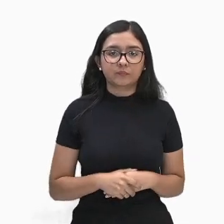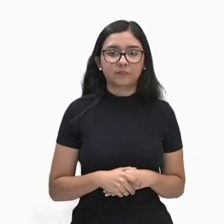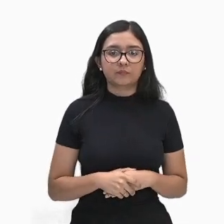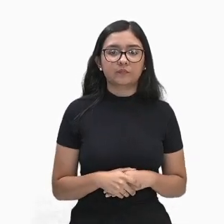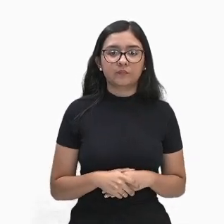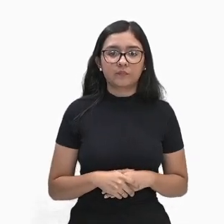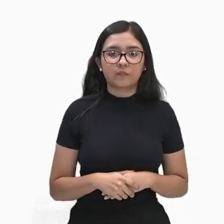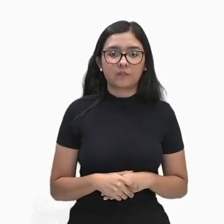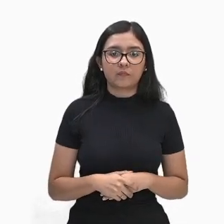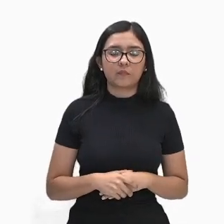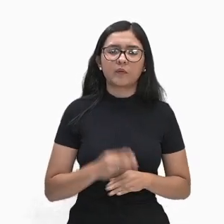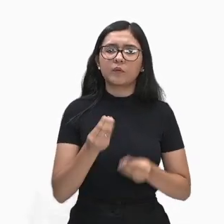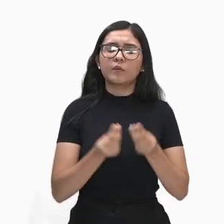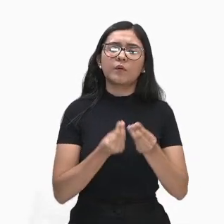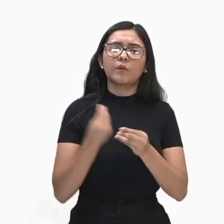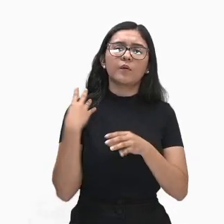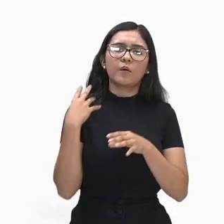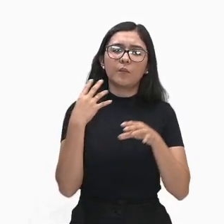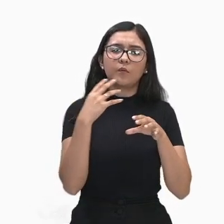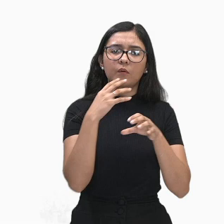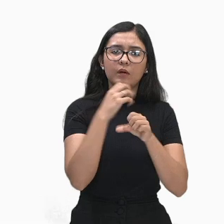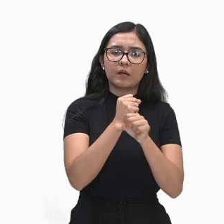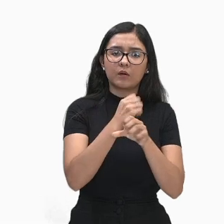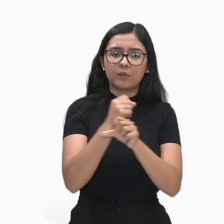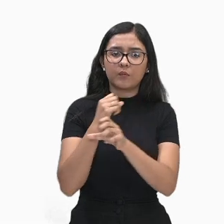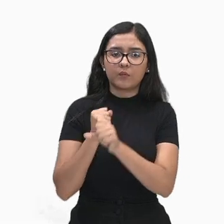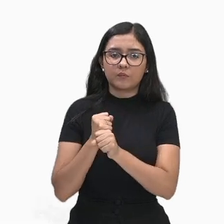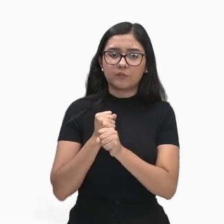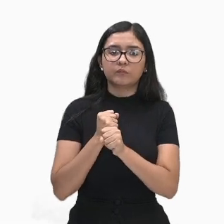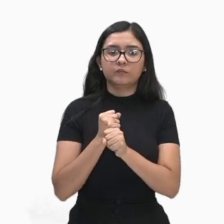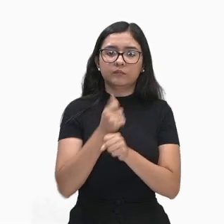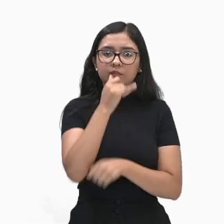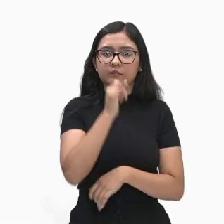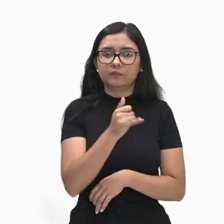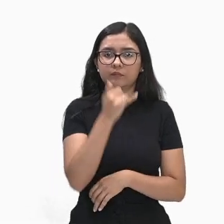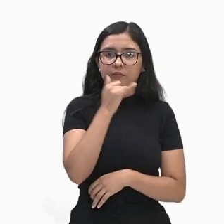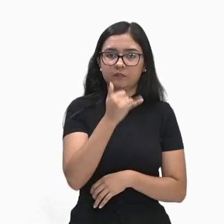de como calcular a carga elétrica de um corpo.